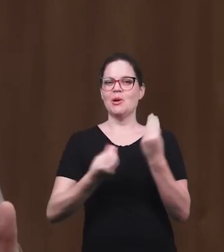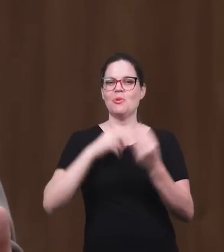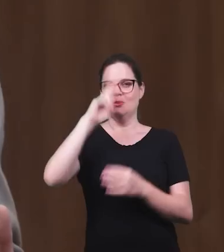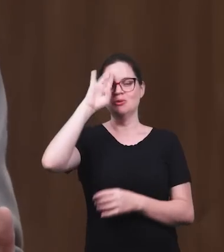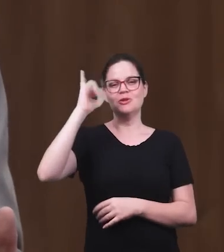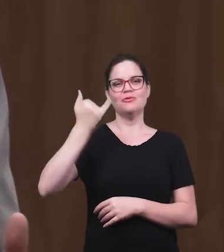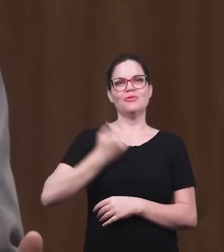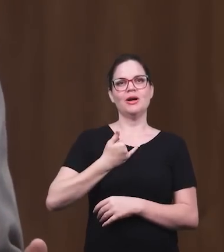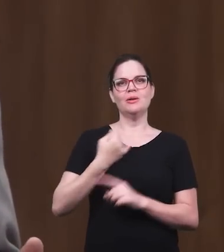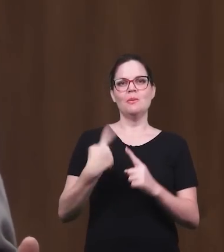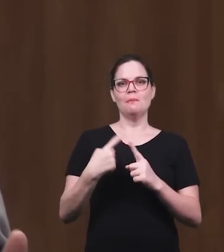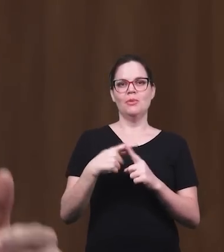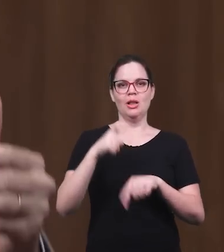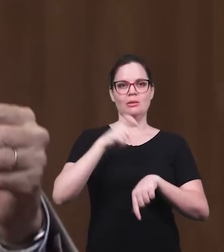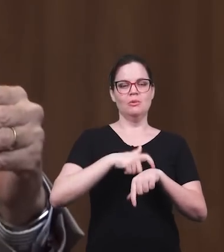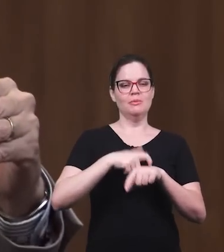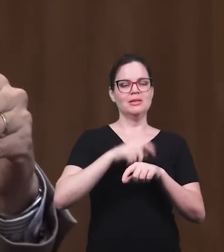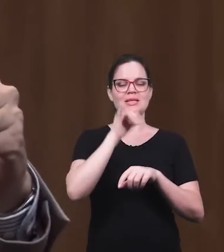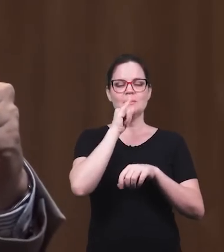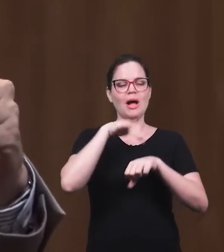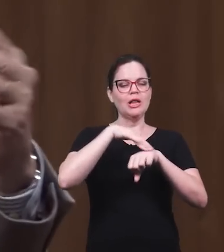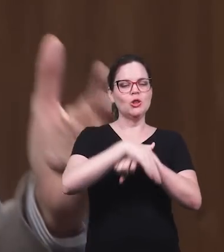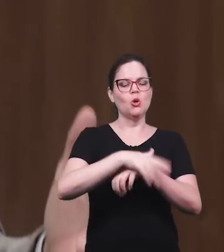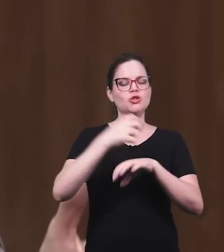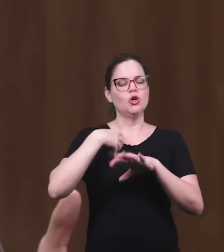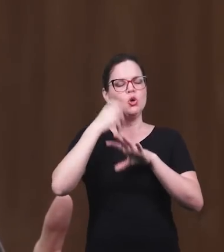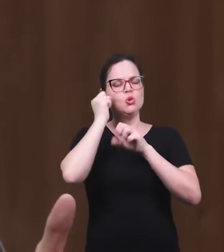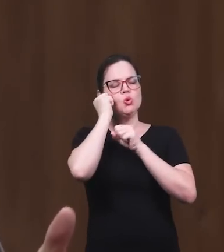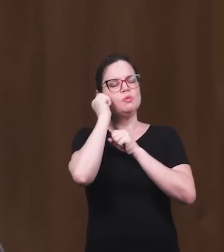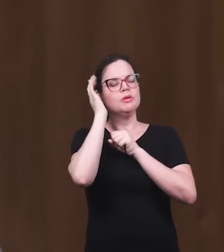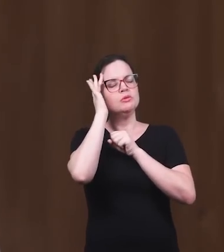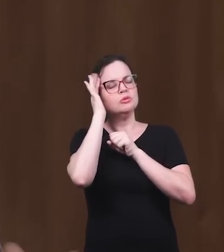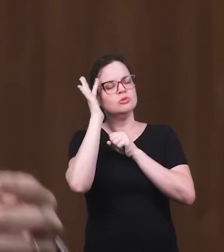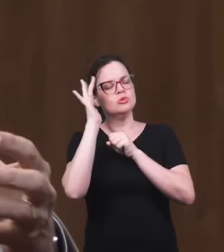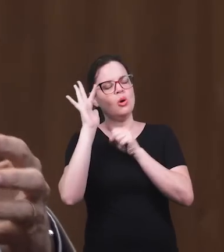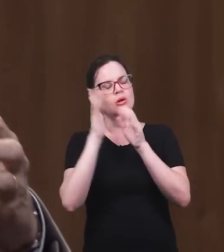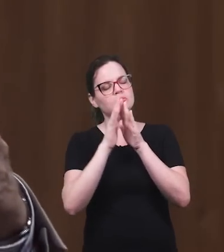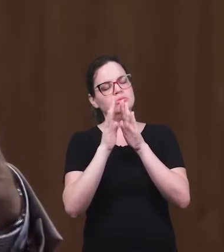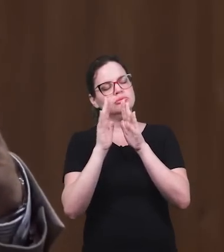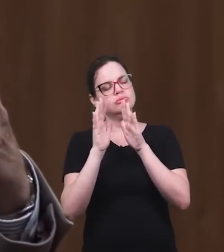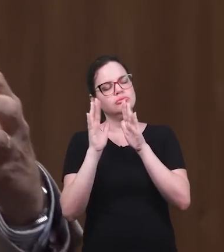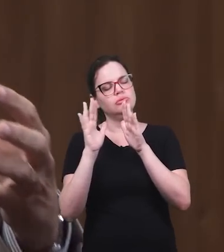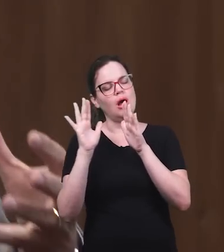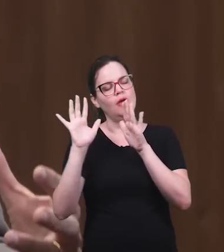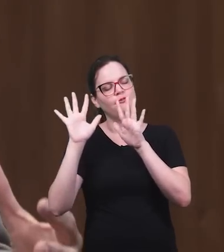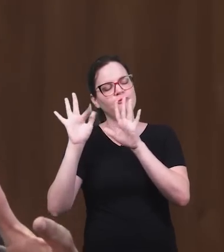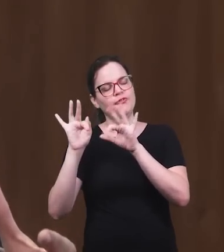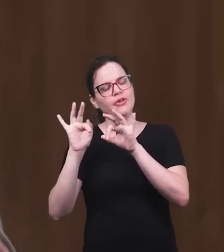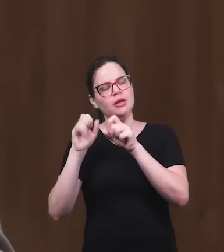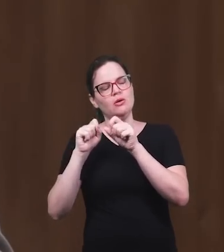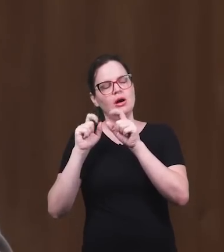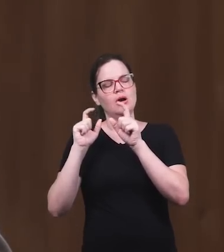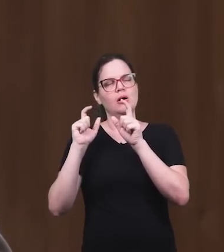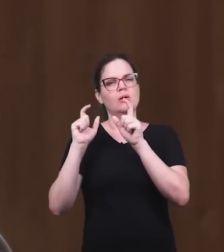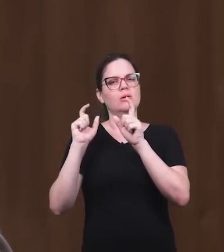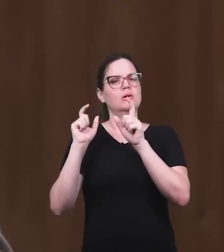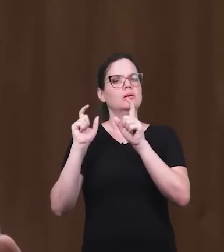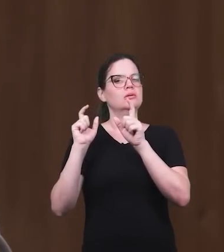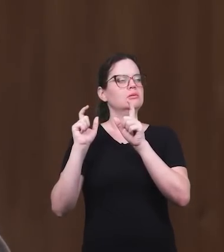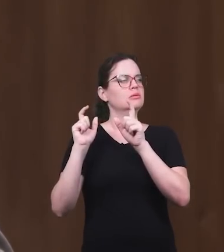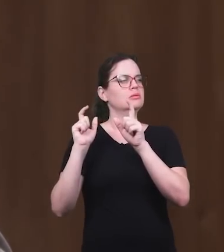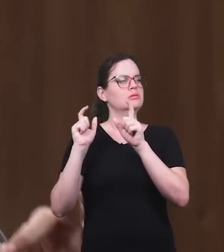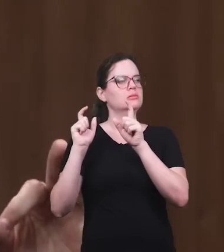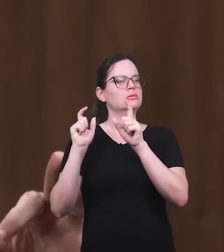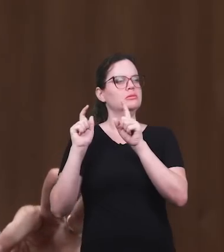o sonho é do Senhor por esse acontecimento. Quando é do Senhor, ele tem características próprias, né? Você tem um